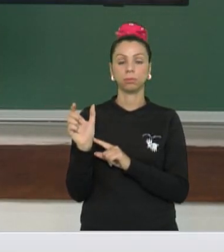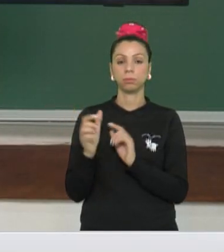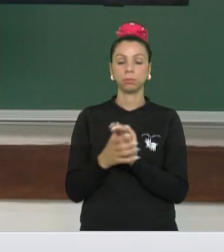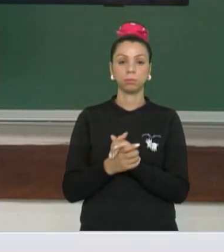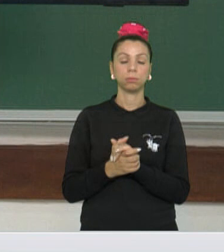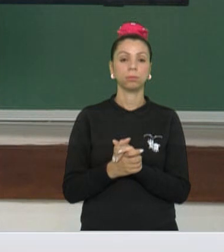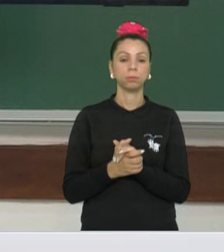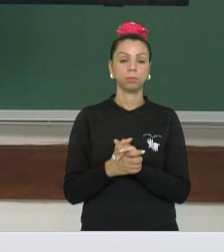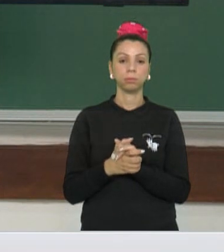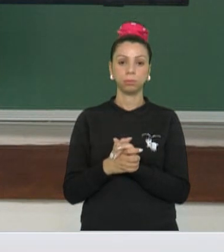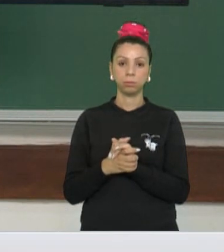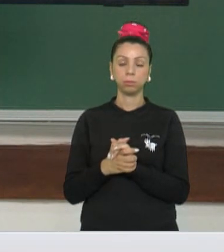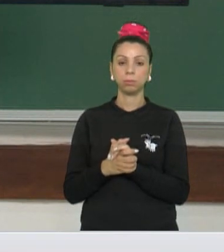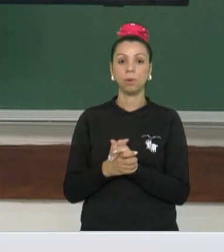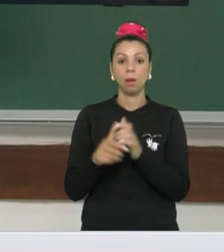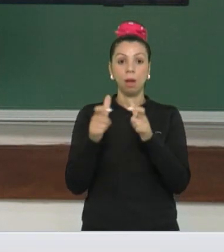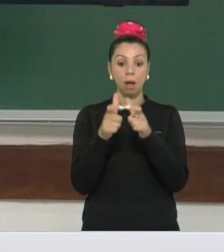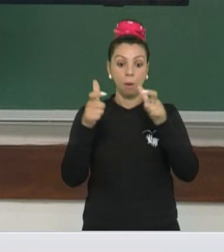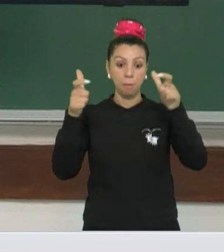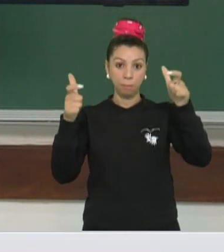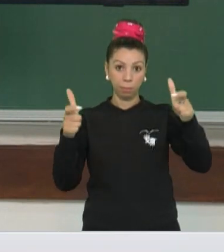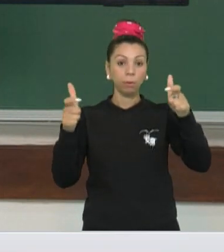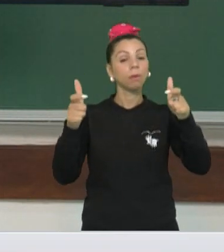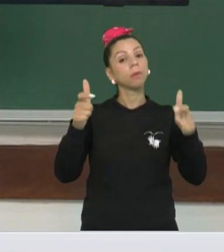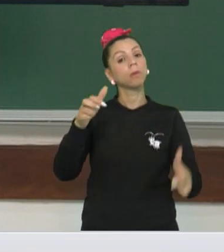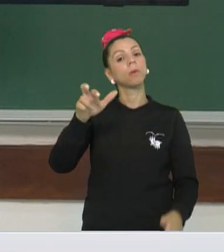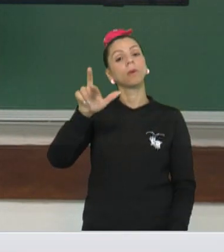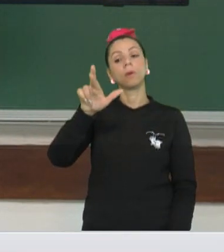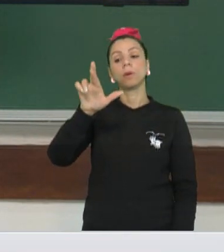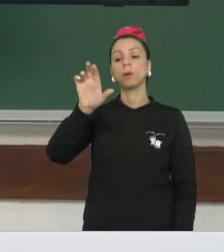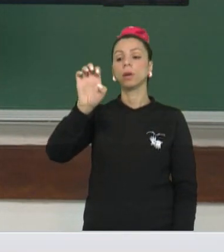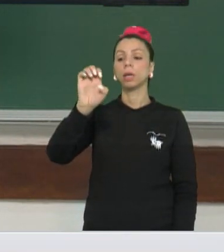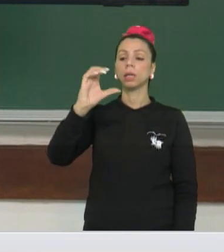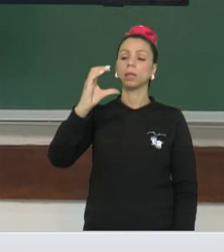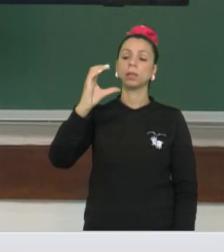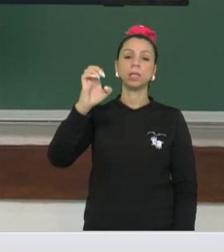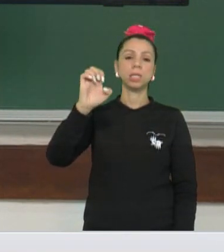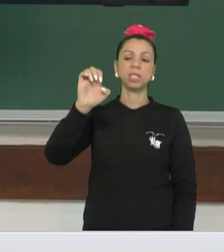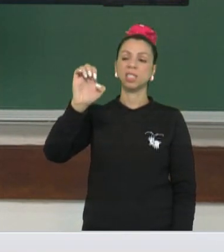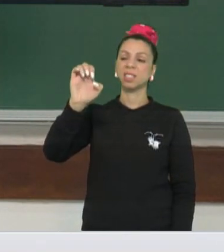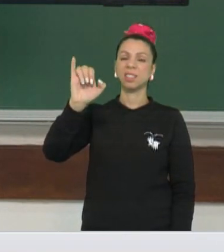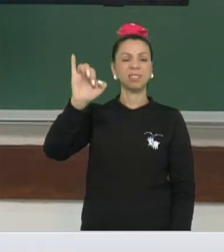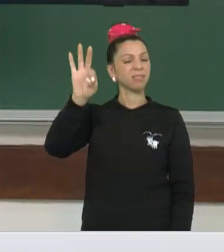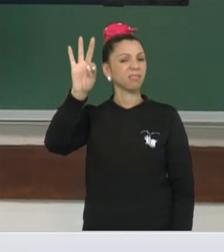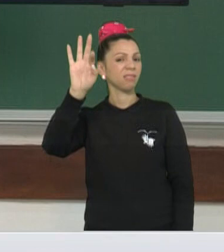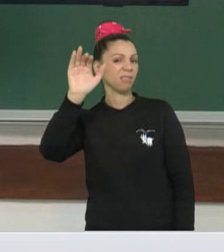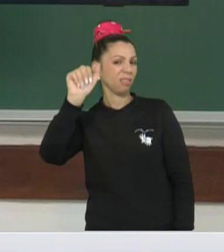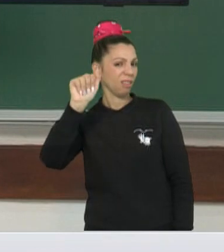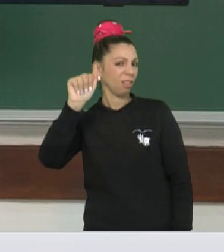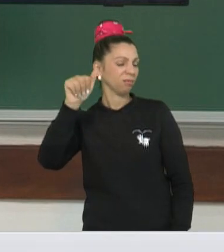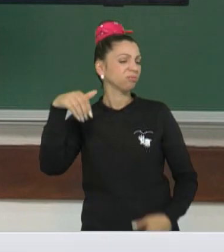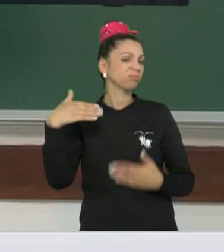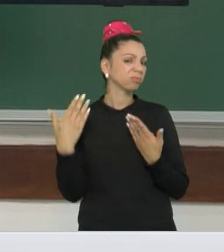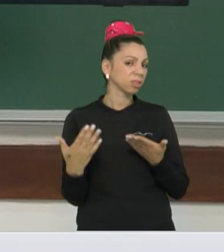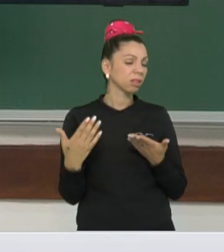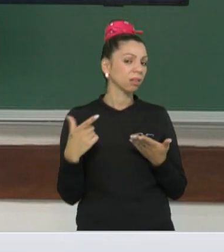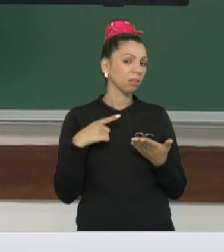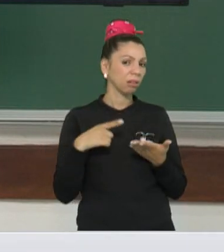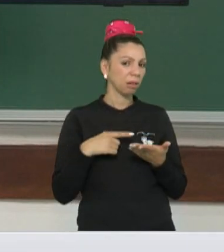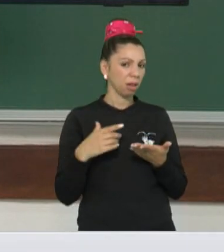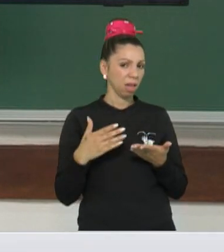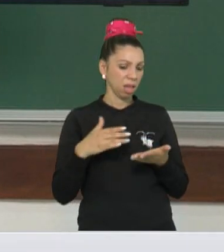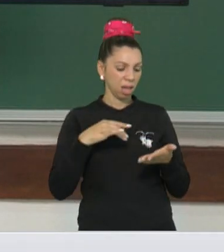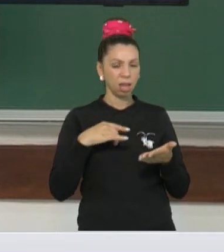Essa expressão aumento na receita. Professora, eu não entendo, porque receita para mim é receita